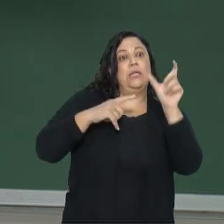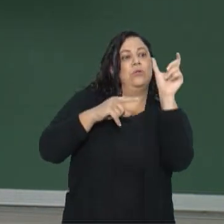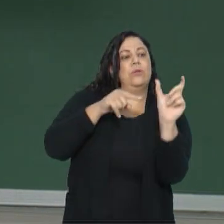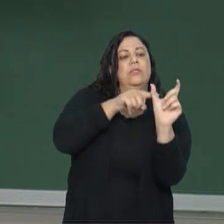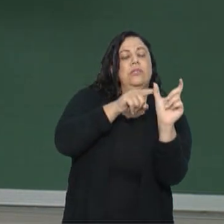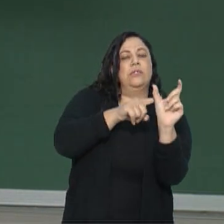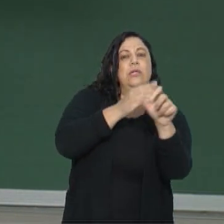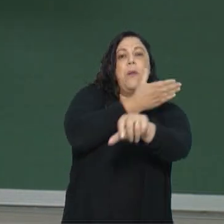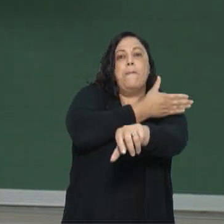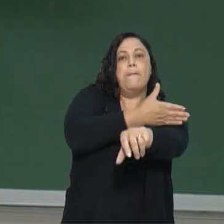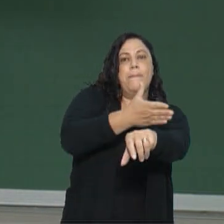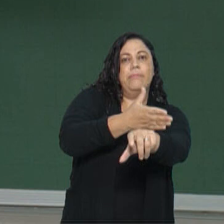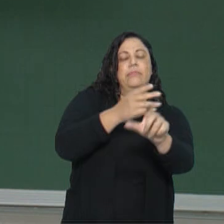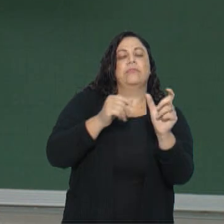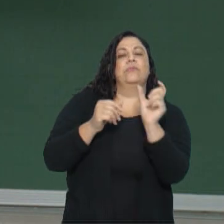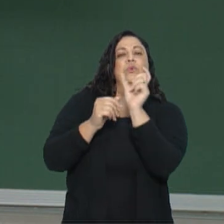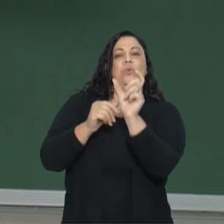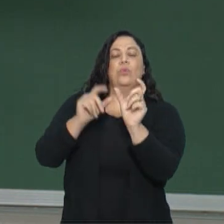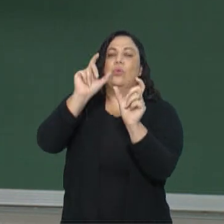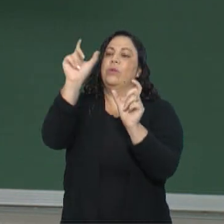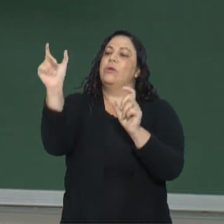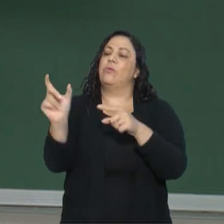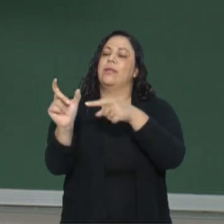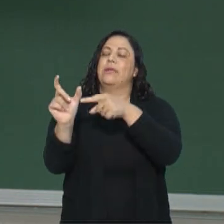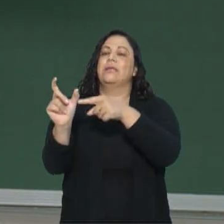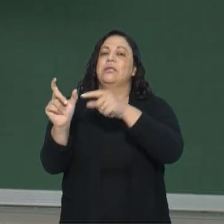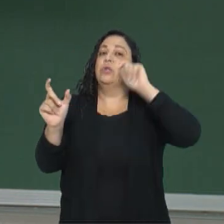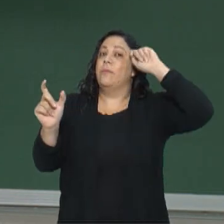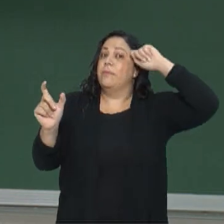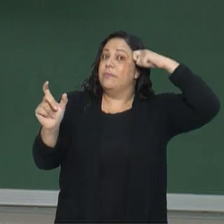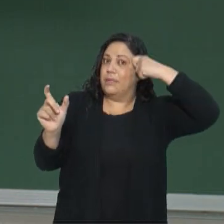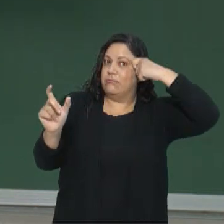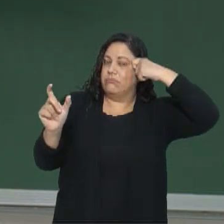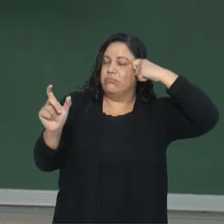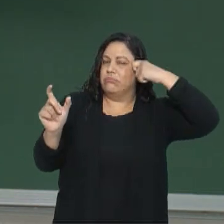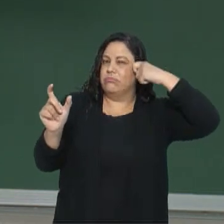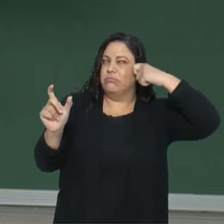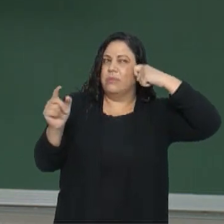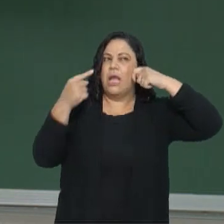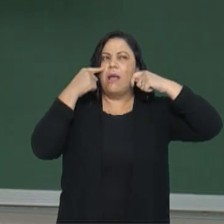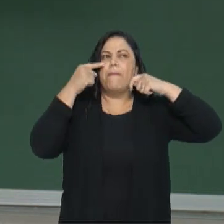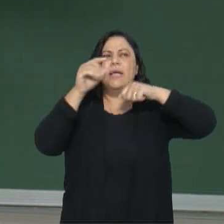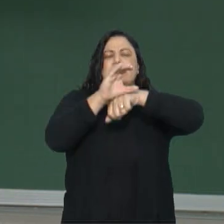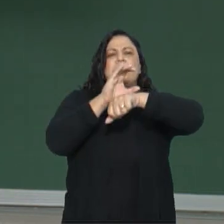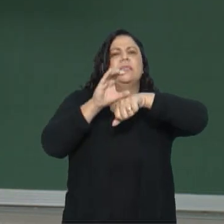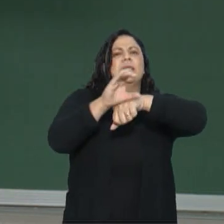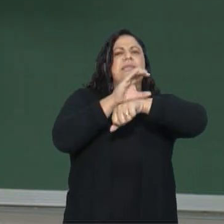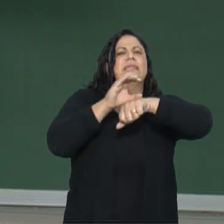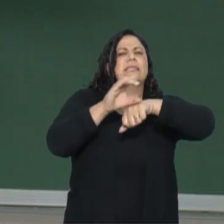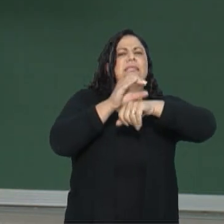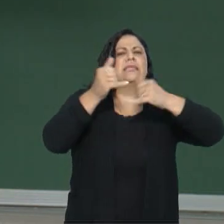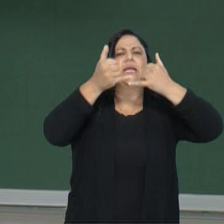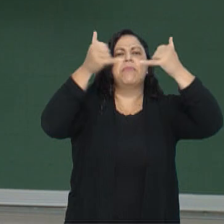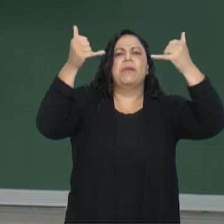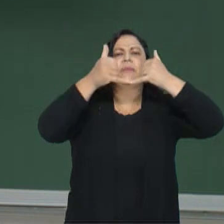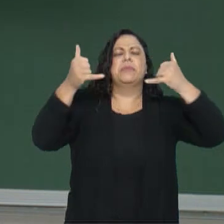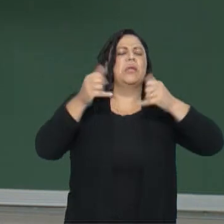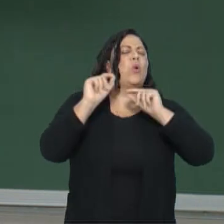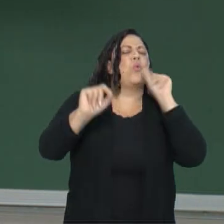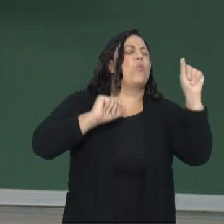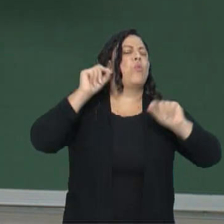e quadradinhos pretos. Reparem nas linhas cinzas. Como será que elas estão